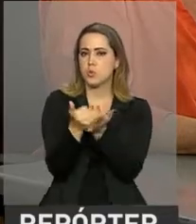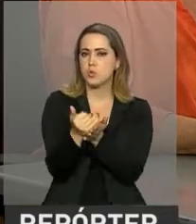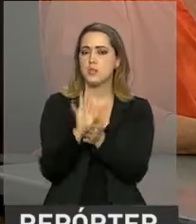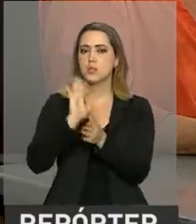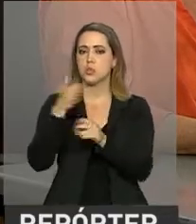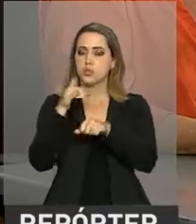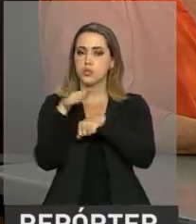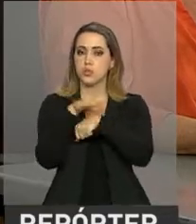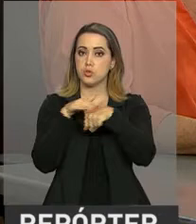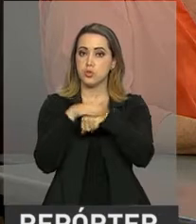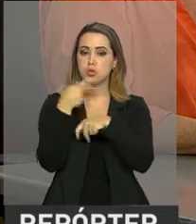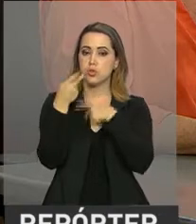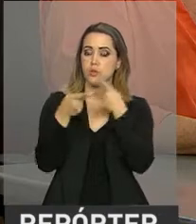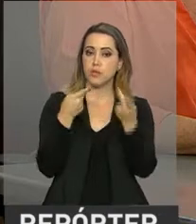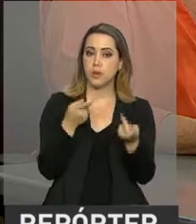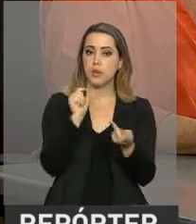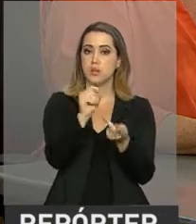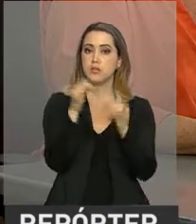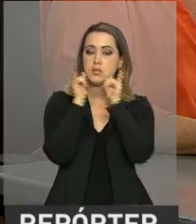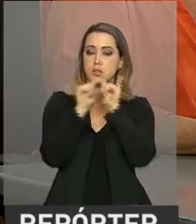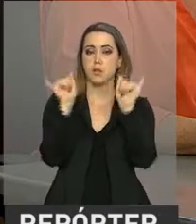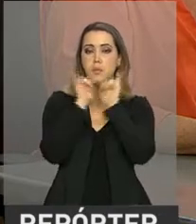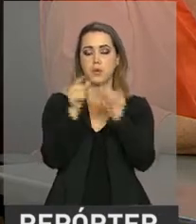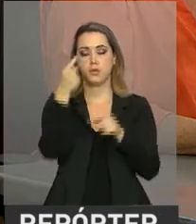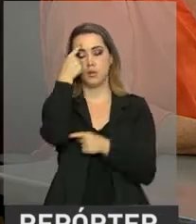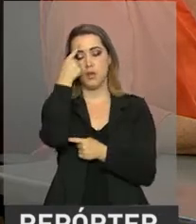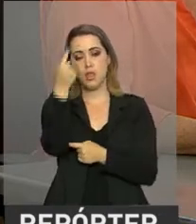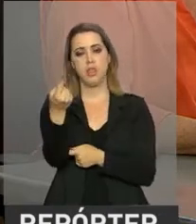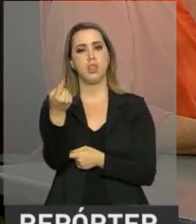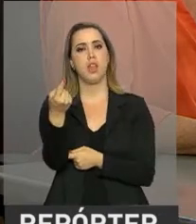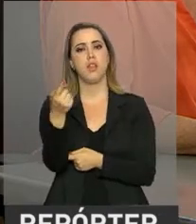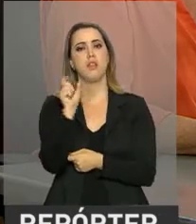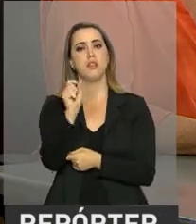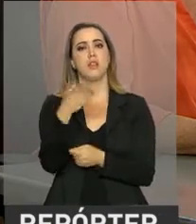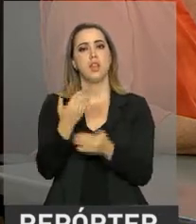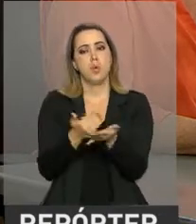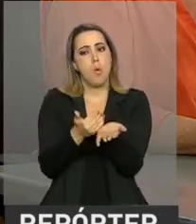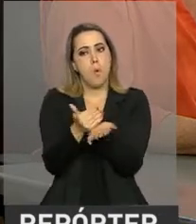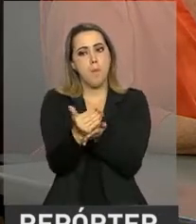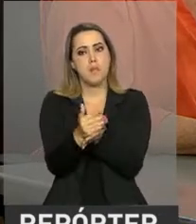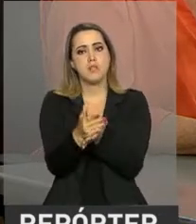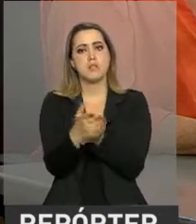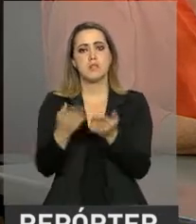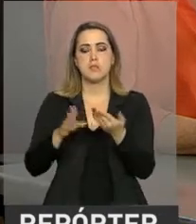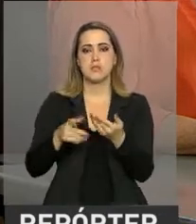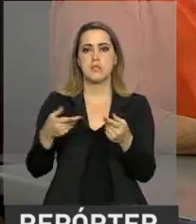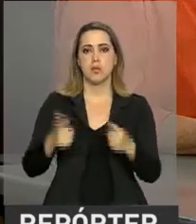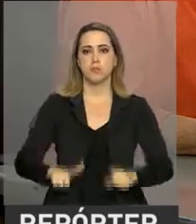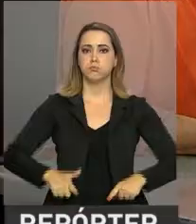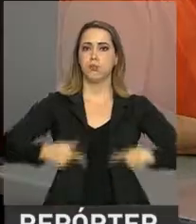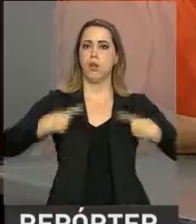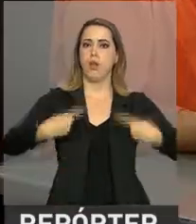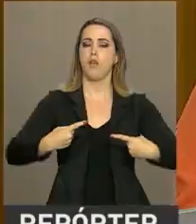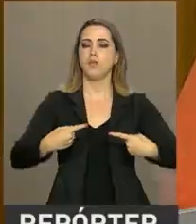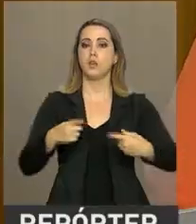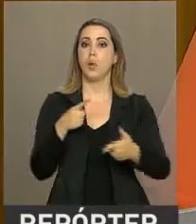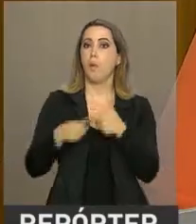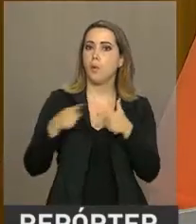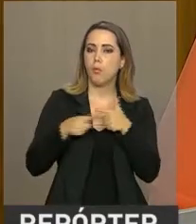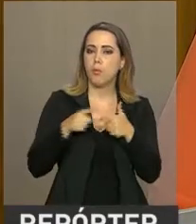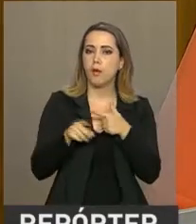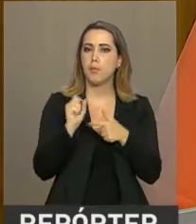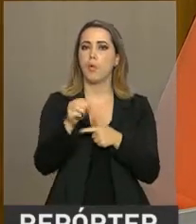essa campanha, sobre essa campanha, a ideia, então, é enfrentar a raiz do problema, o machismo? Exatamente, Cláudia.